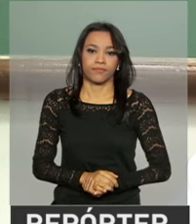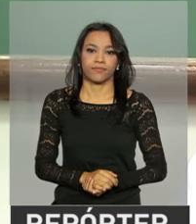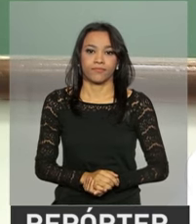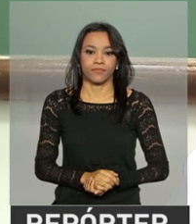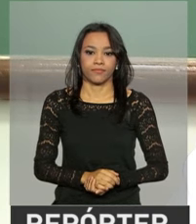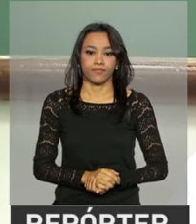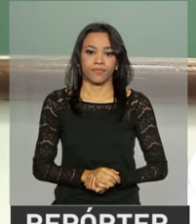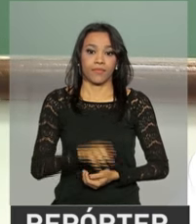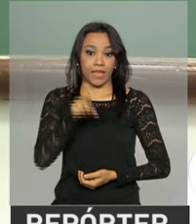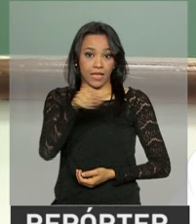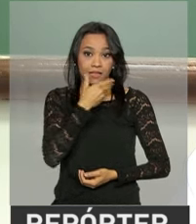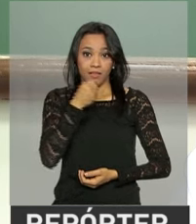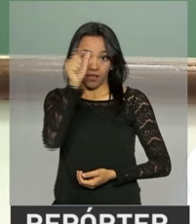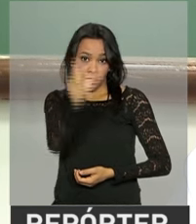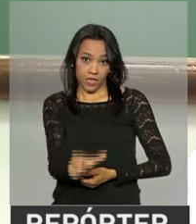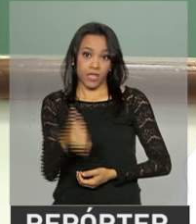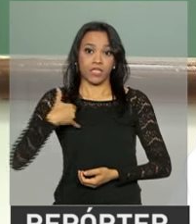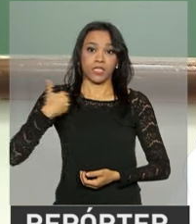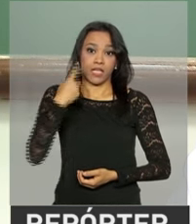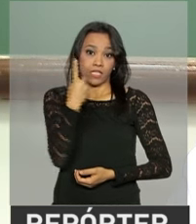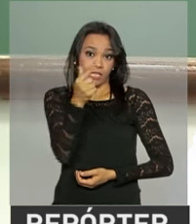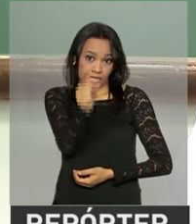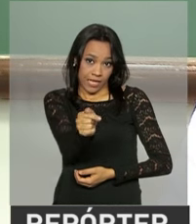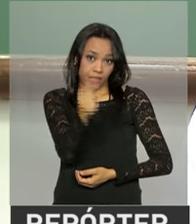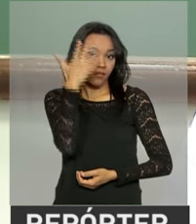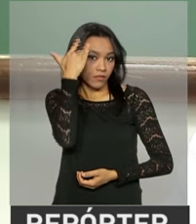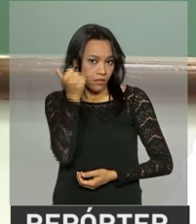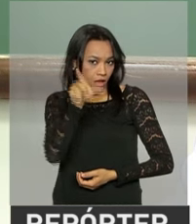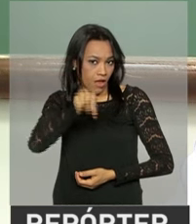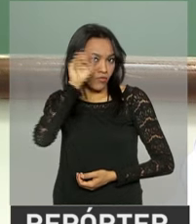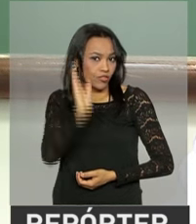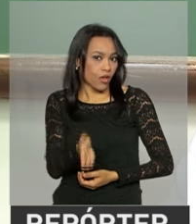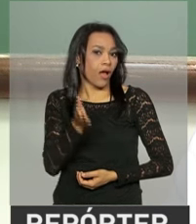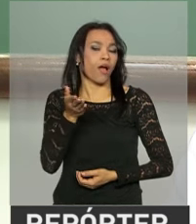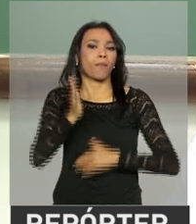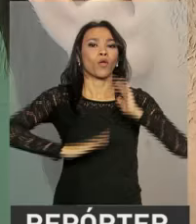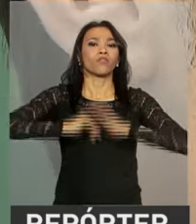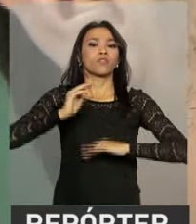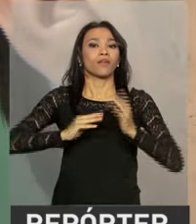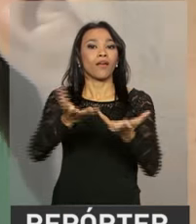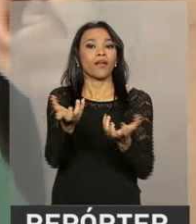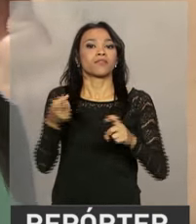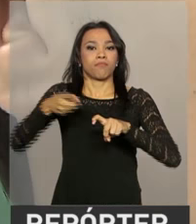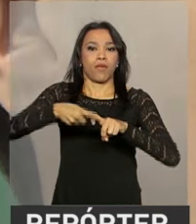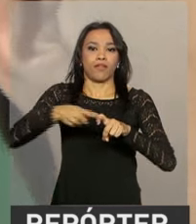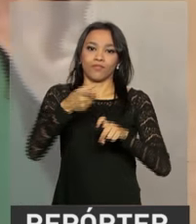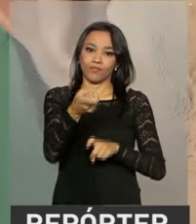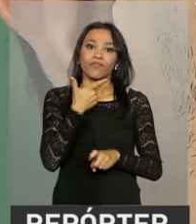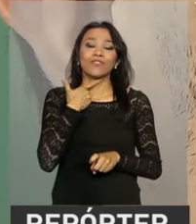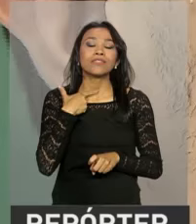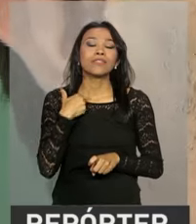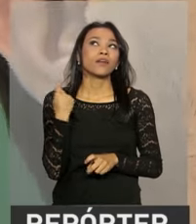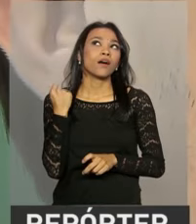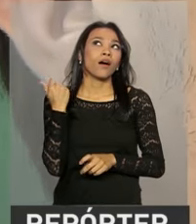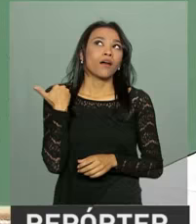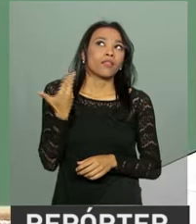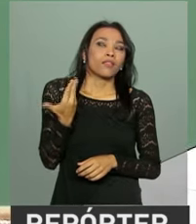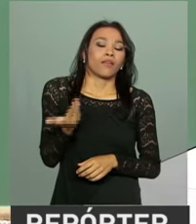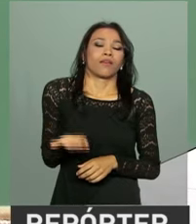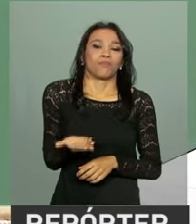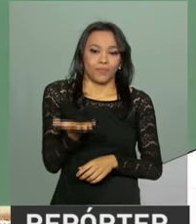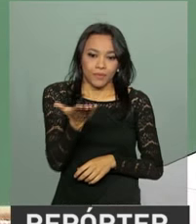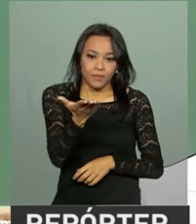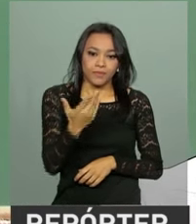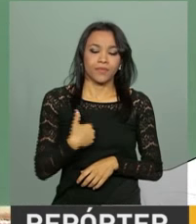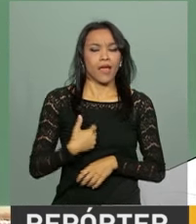reportagem Leonardo de 17 anos já sabe que profissão quer seguir quer ser médico e esse desejo já vem de muito tempo